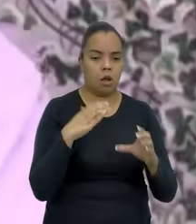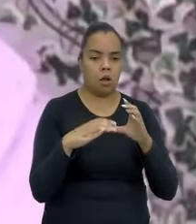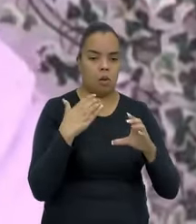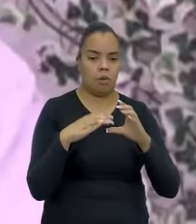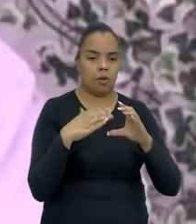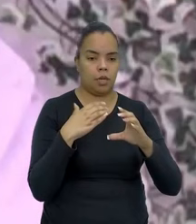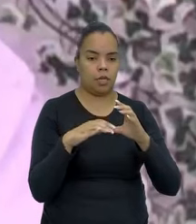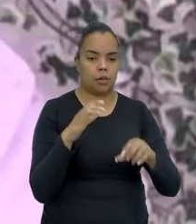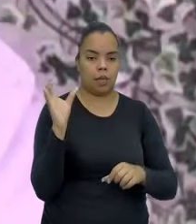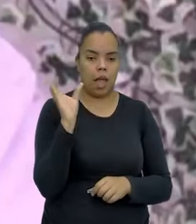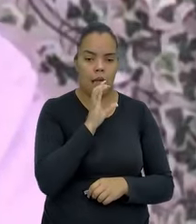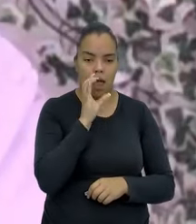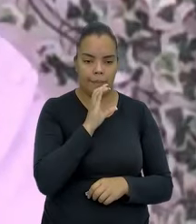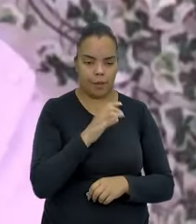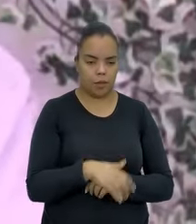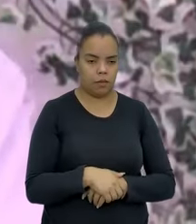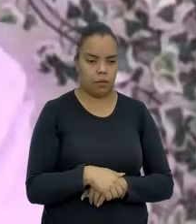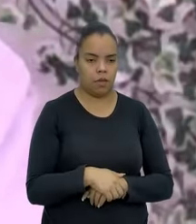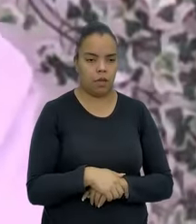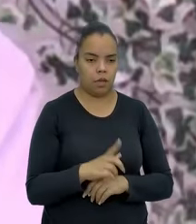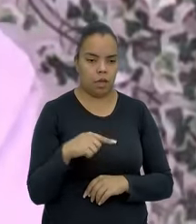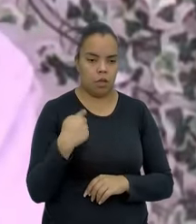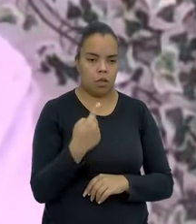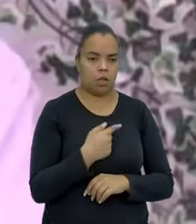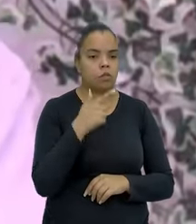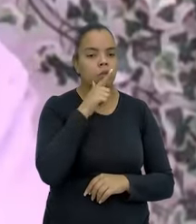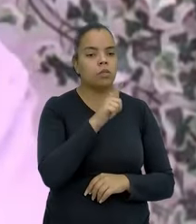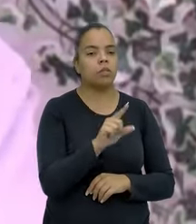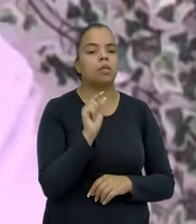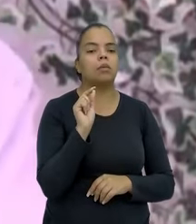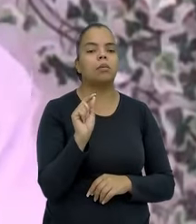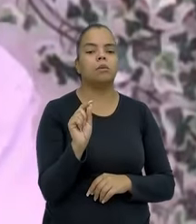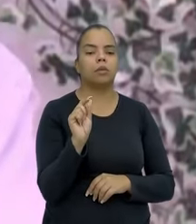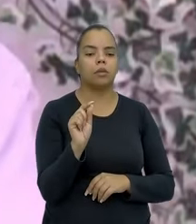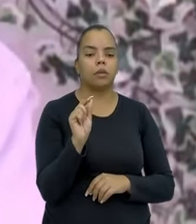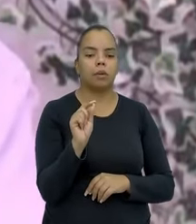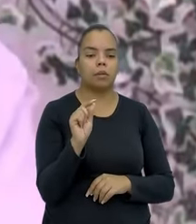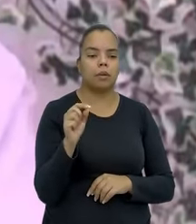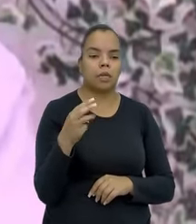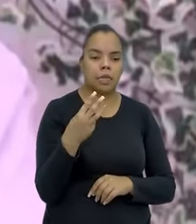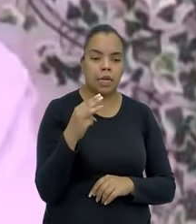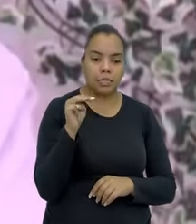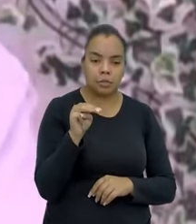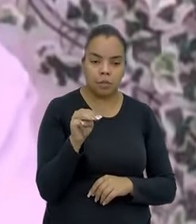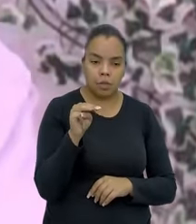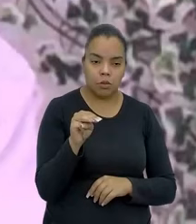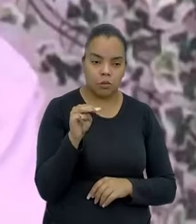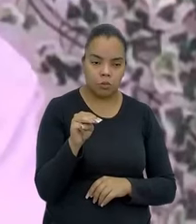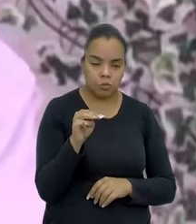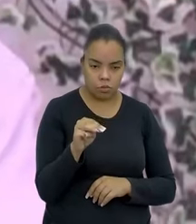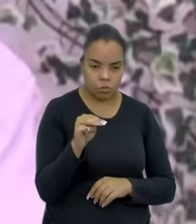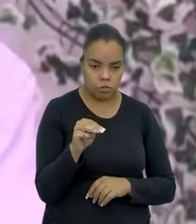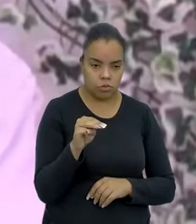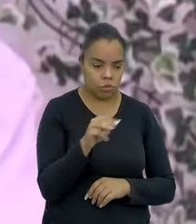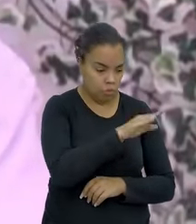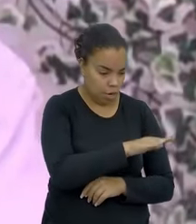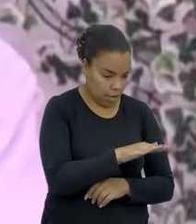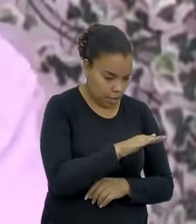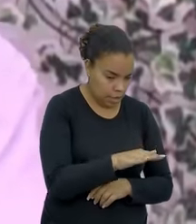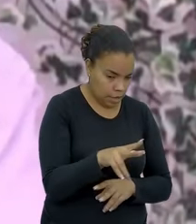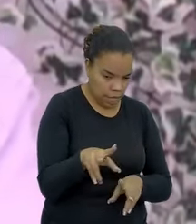muito mais rápida que a gente consiga reter aqueles três minutos de atenção de uma criança